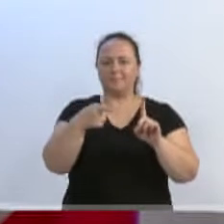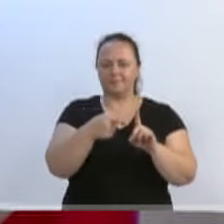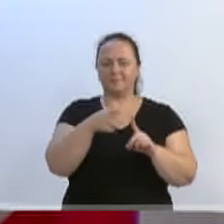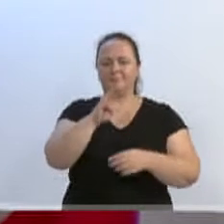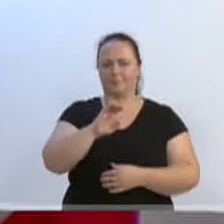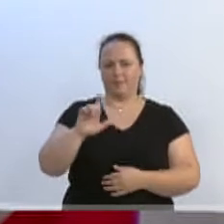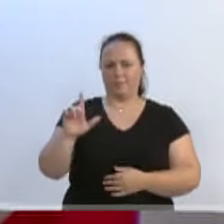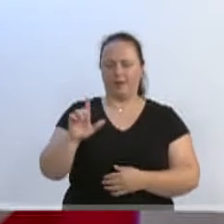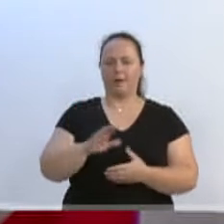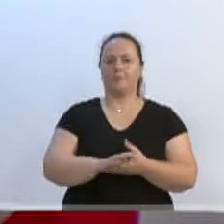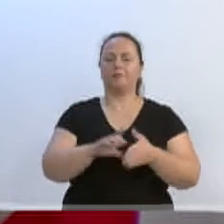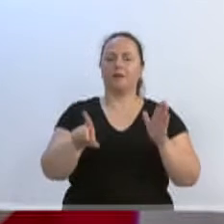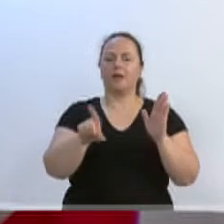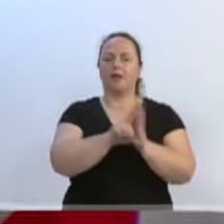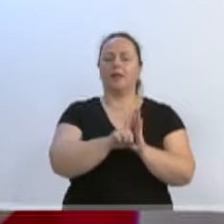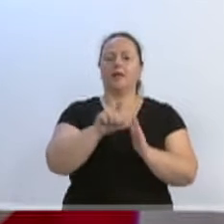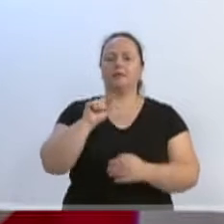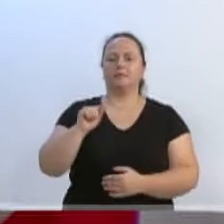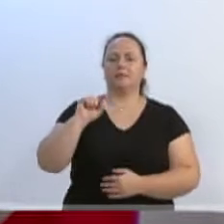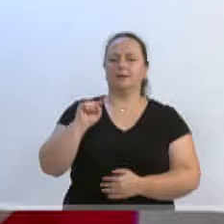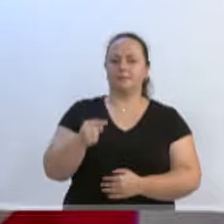que a lei